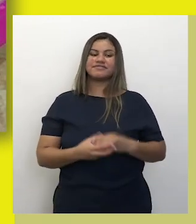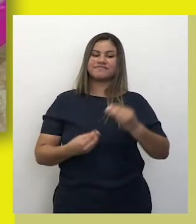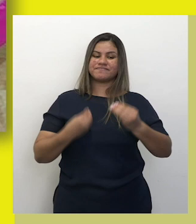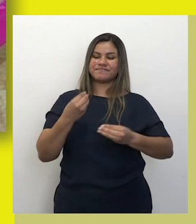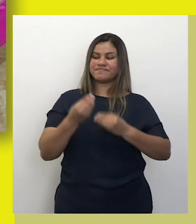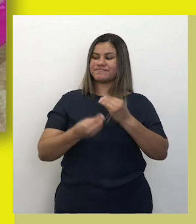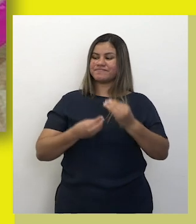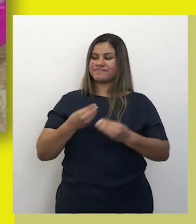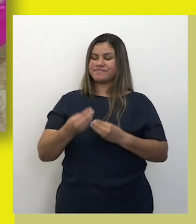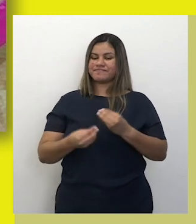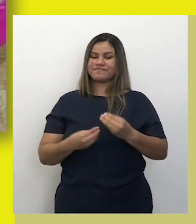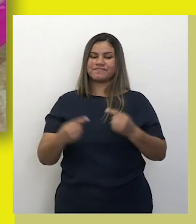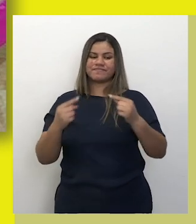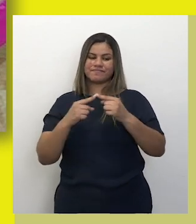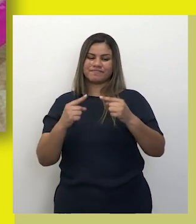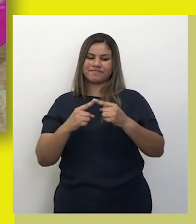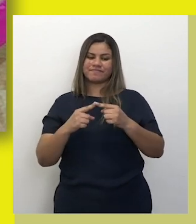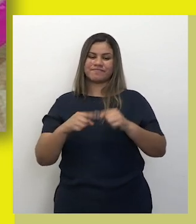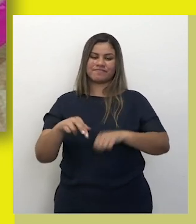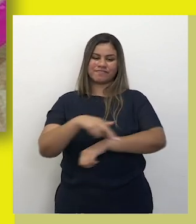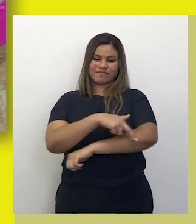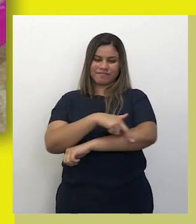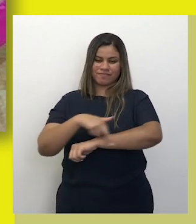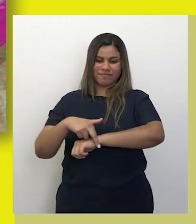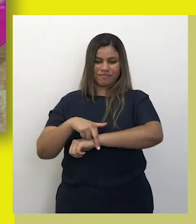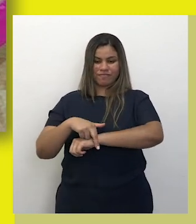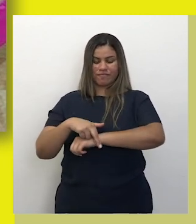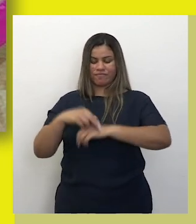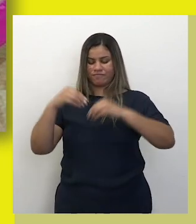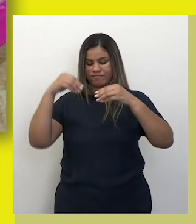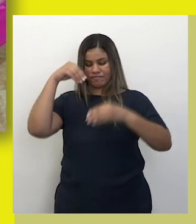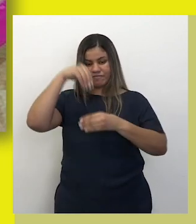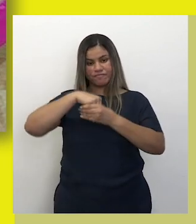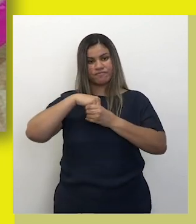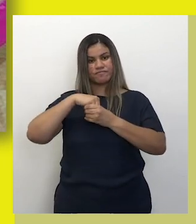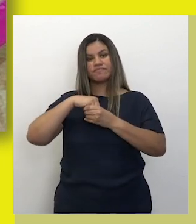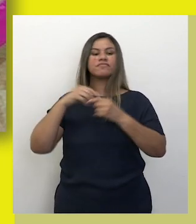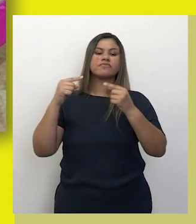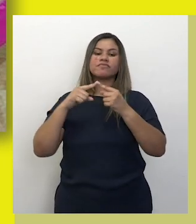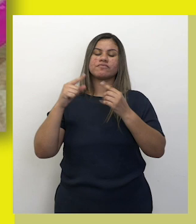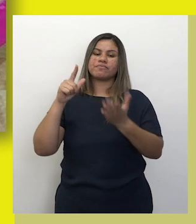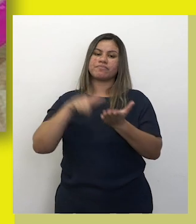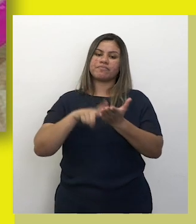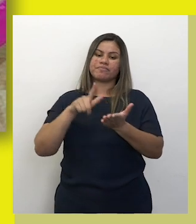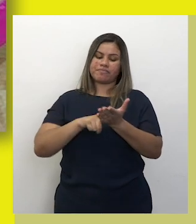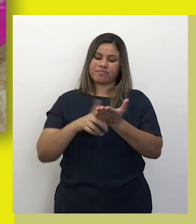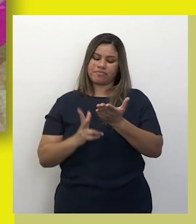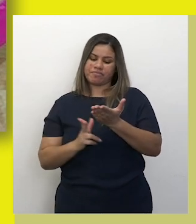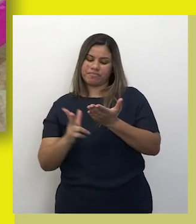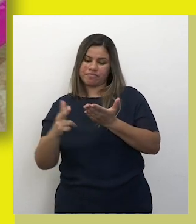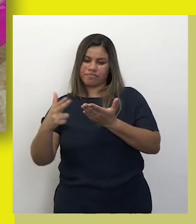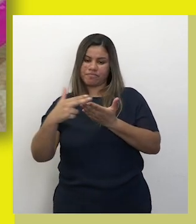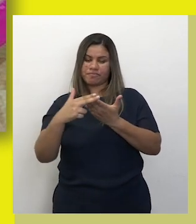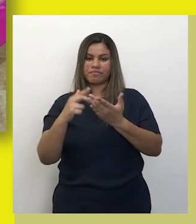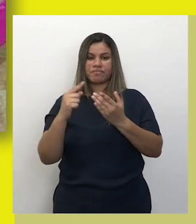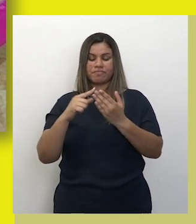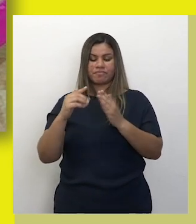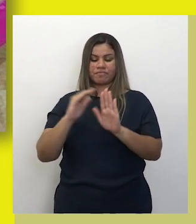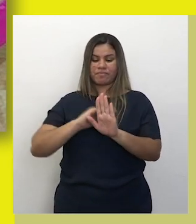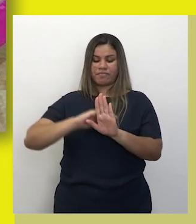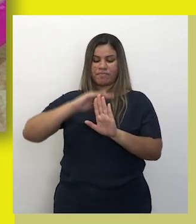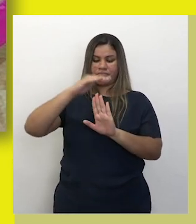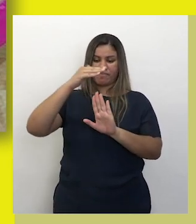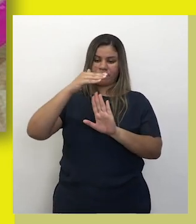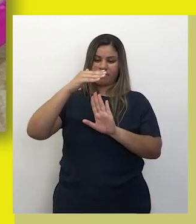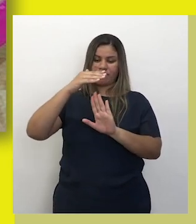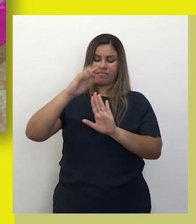riscada e medida pela régua para dentro e, em seguida, cole o papel cortado a mais na altura da caixa, para